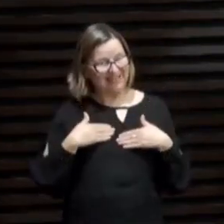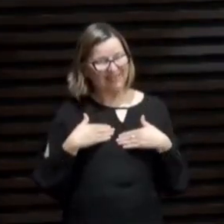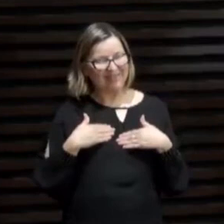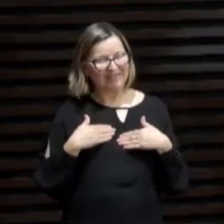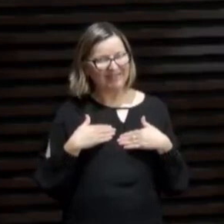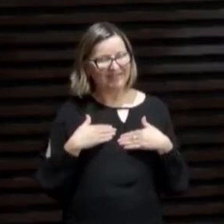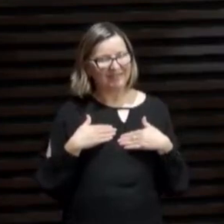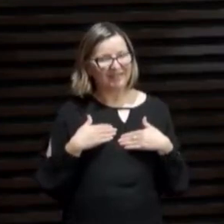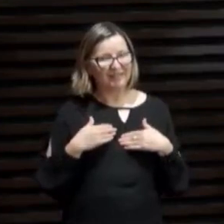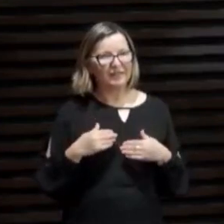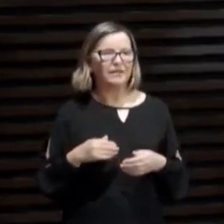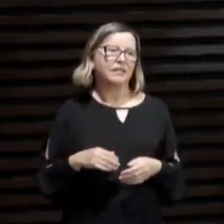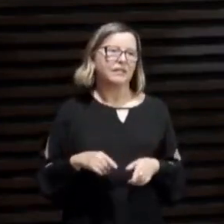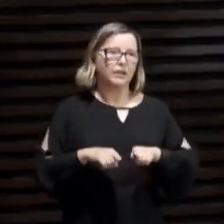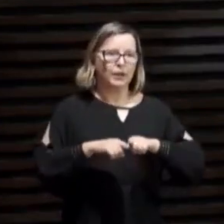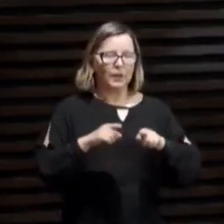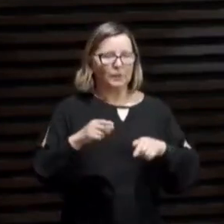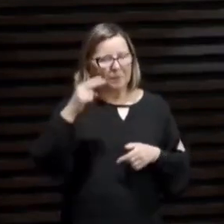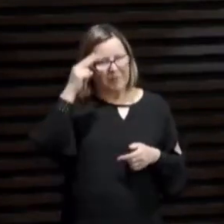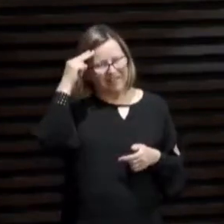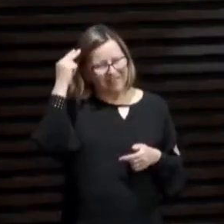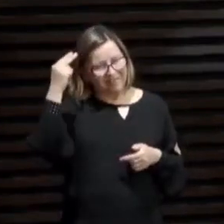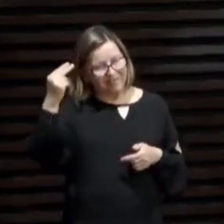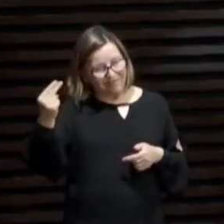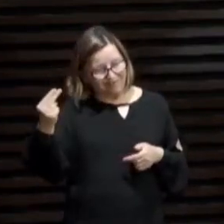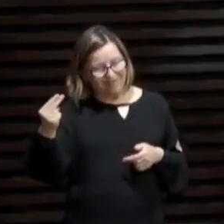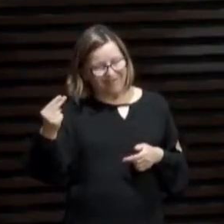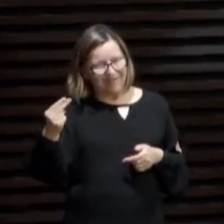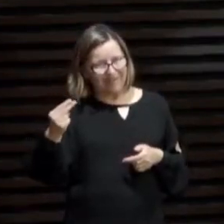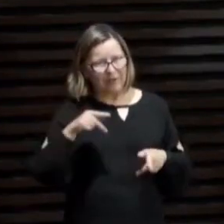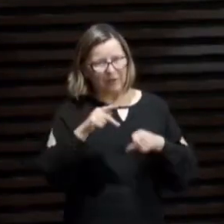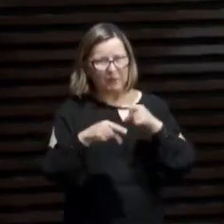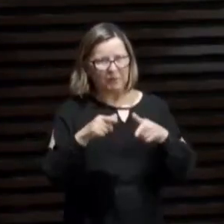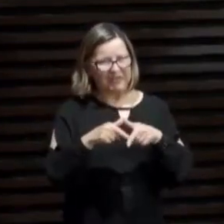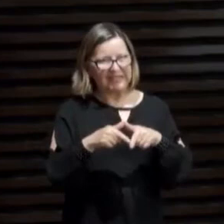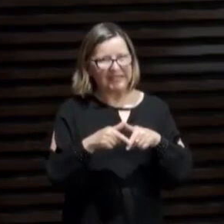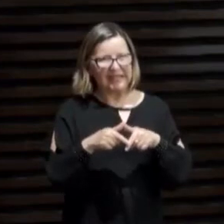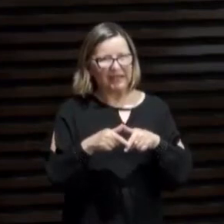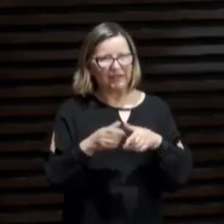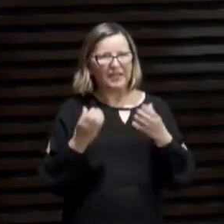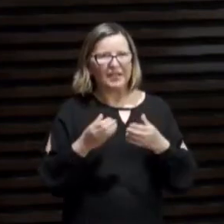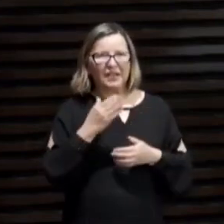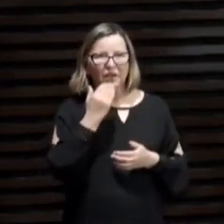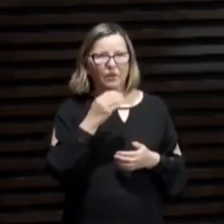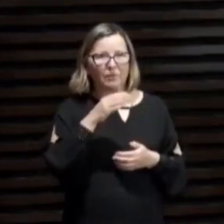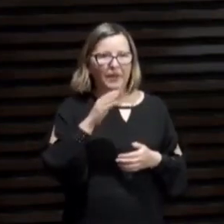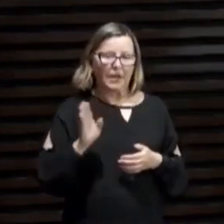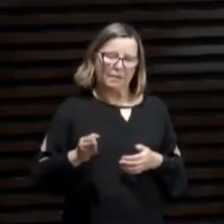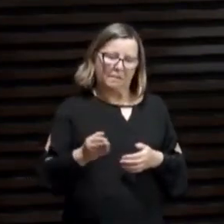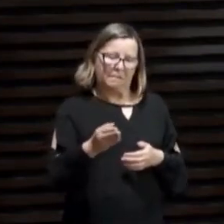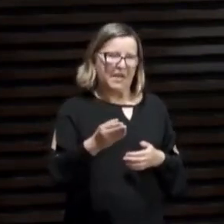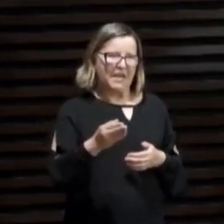sonho deles, mais profundos aí, segundo o texto, estava nos peixes, nos pepinos, nos alhos silvestres,